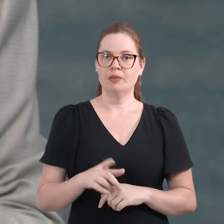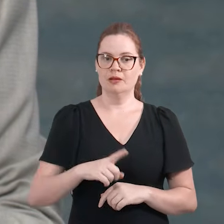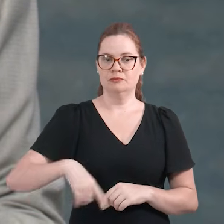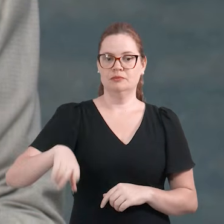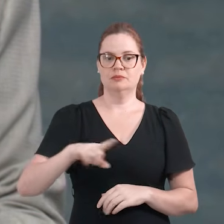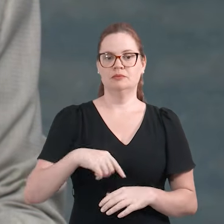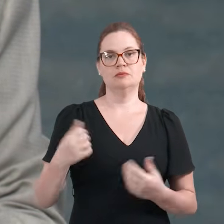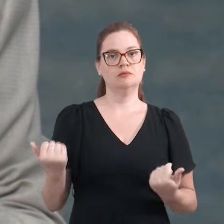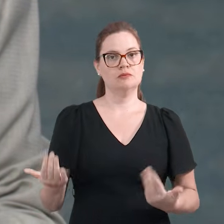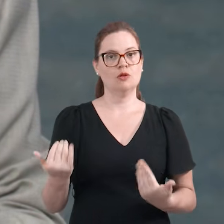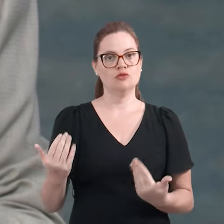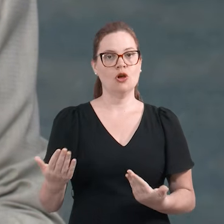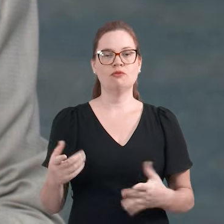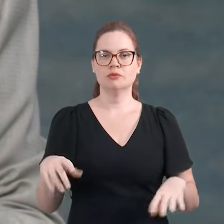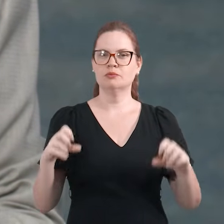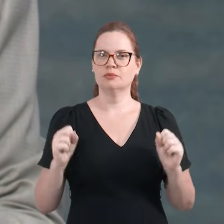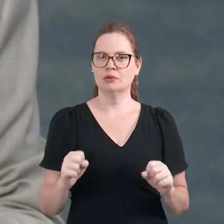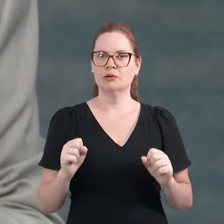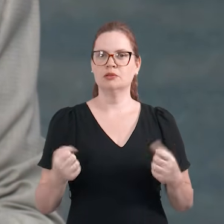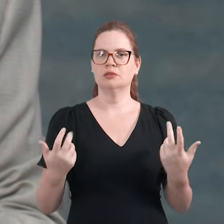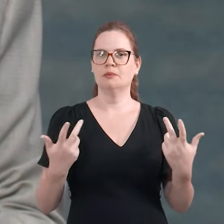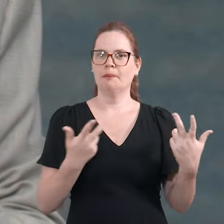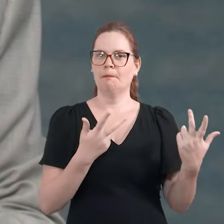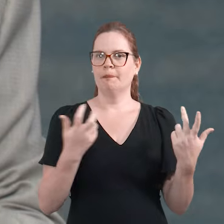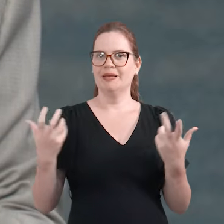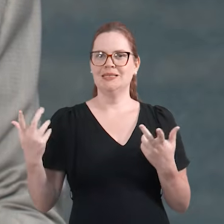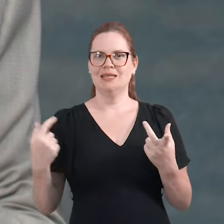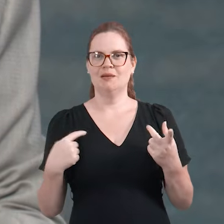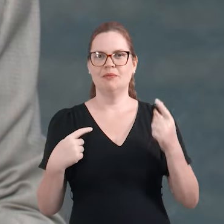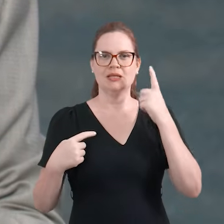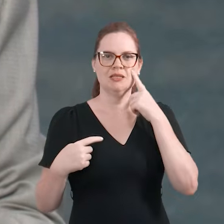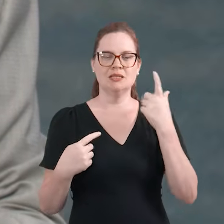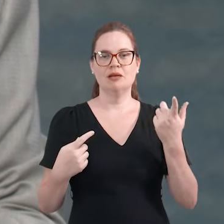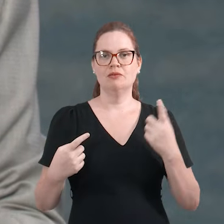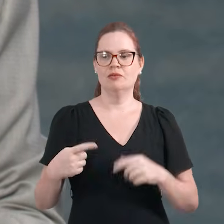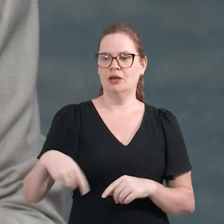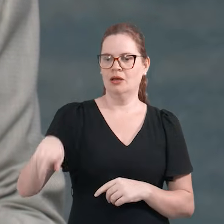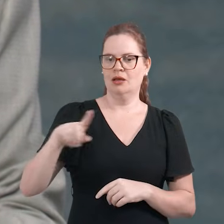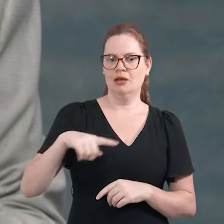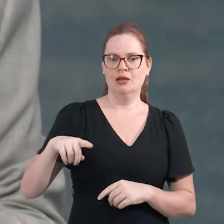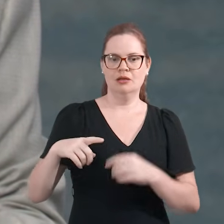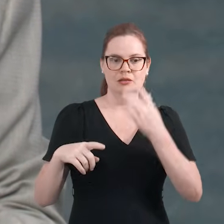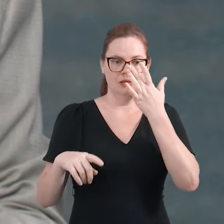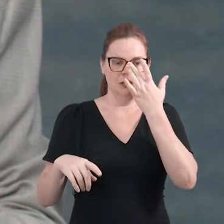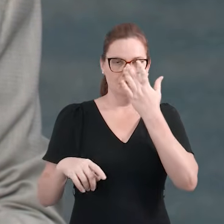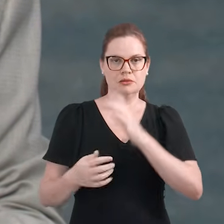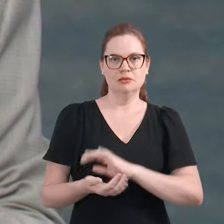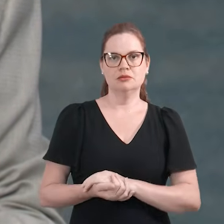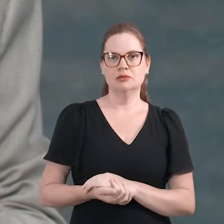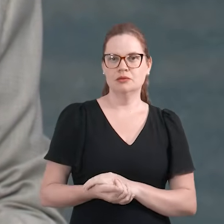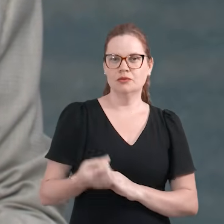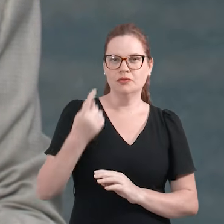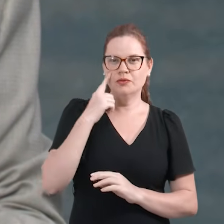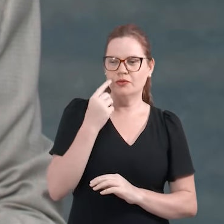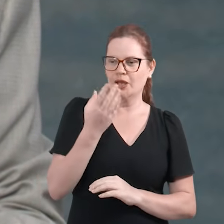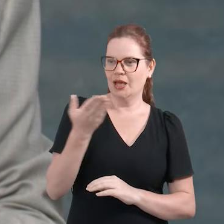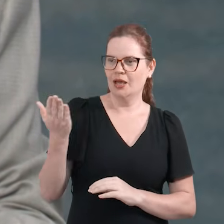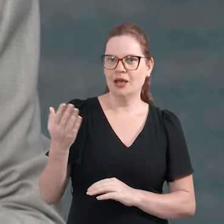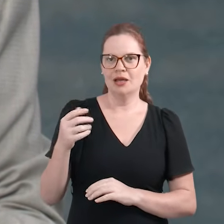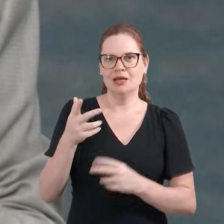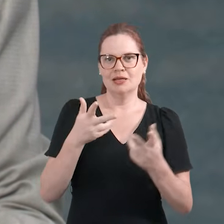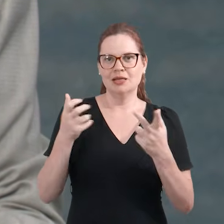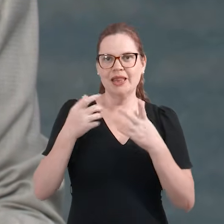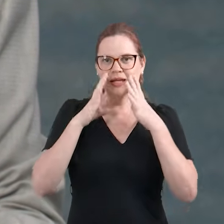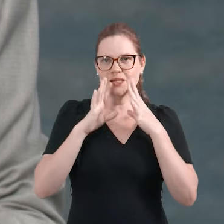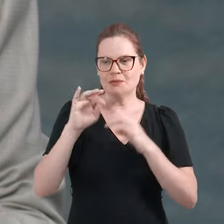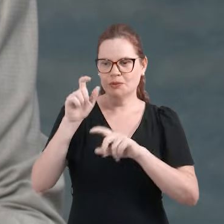podido olhar, né, para os que estão há mais tempo e ver onde a obra nos leva,